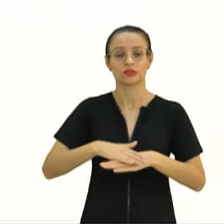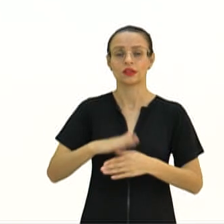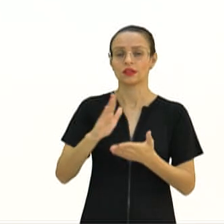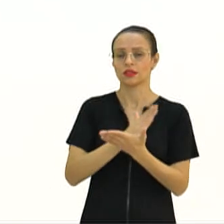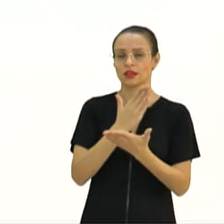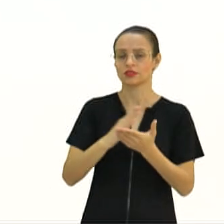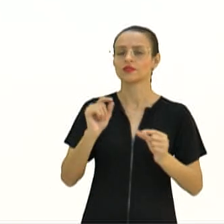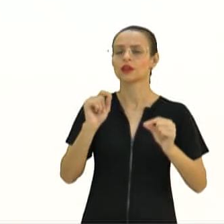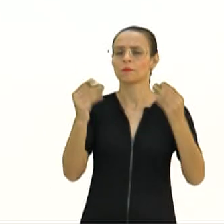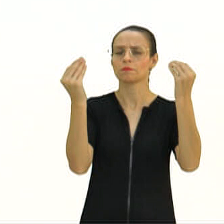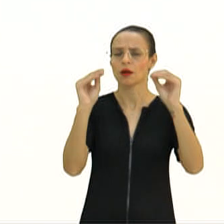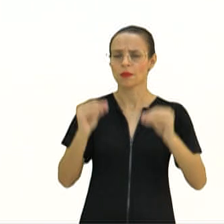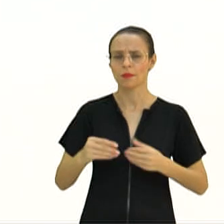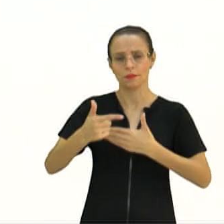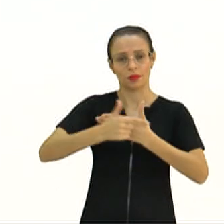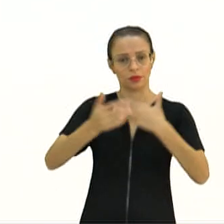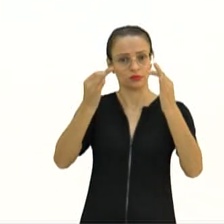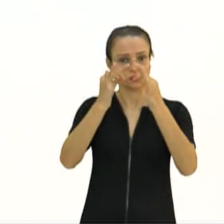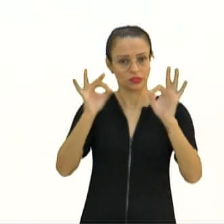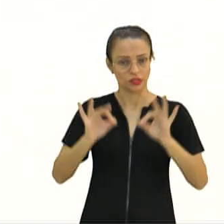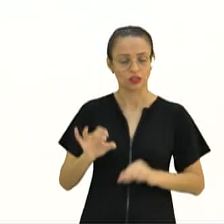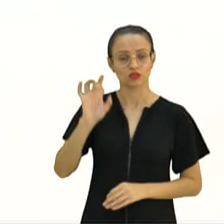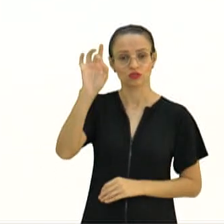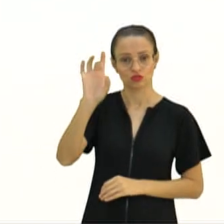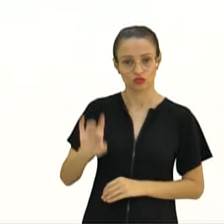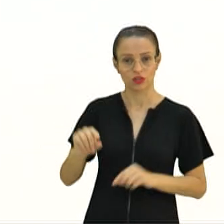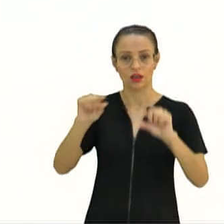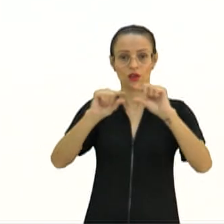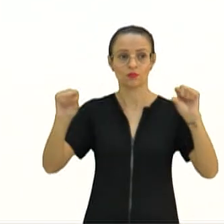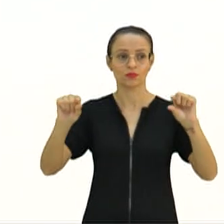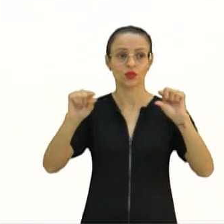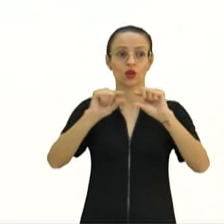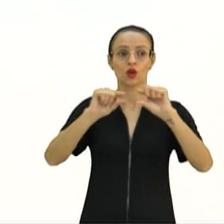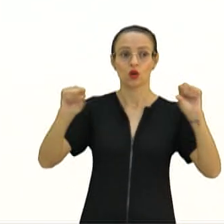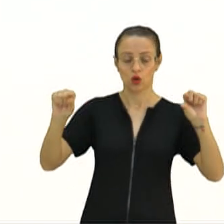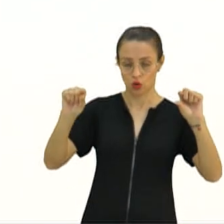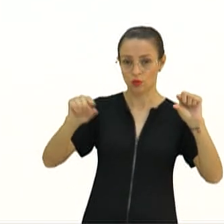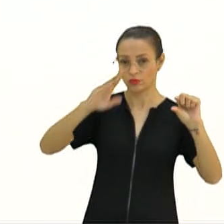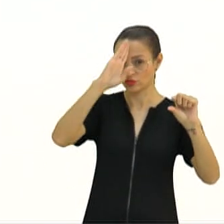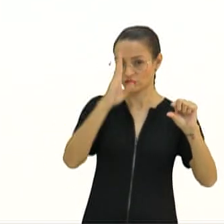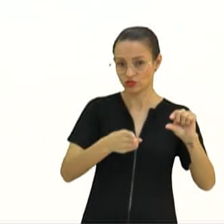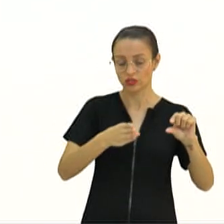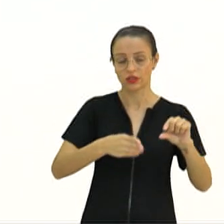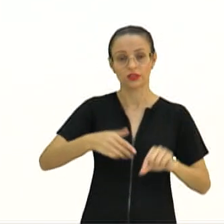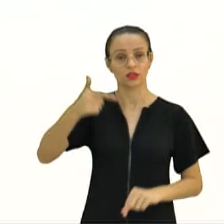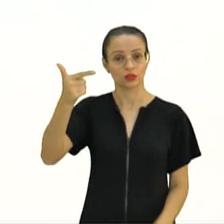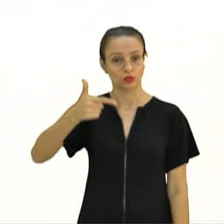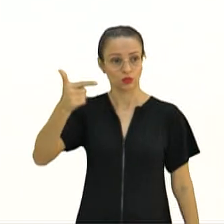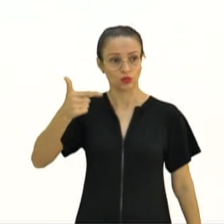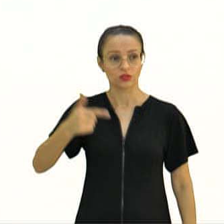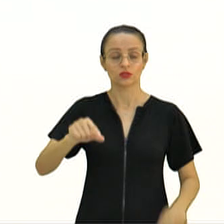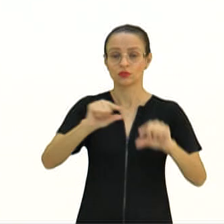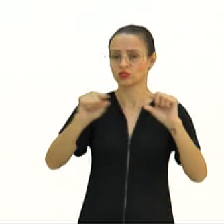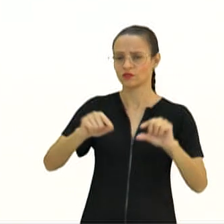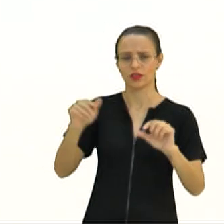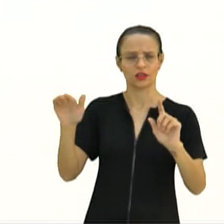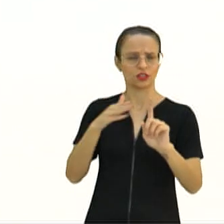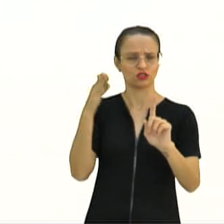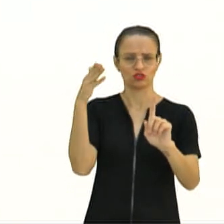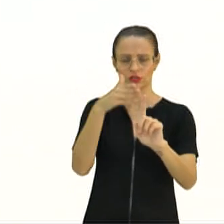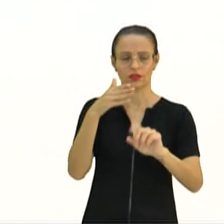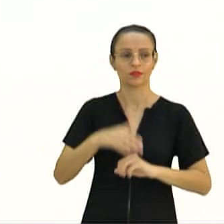as orações subordinadas destacadas. Objetiva direta 1, 2, objetiva indireta. Letra